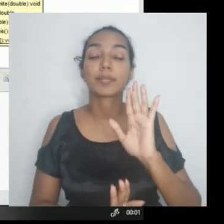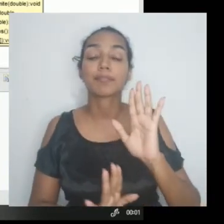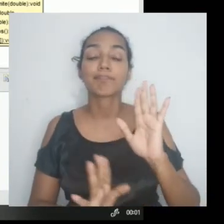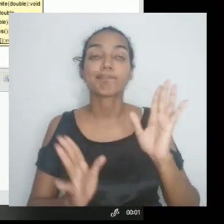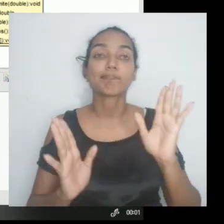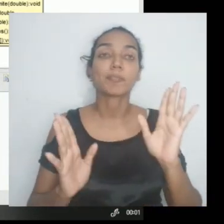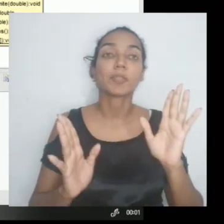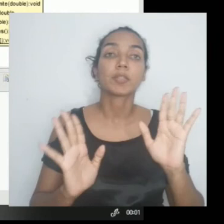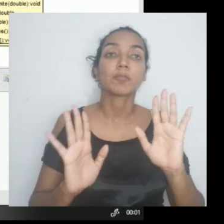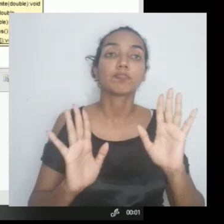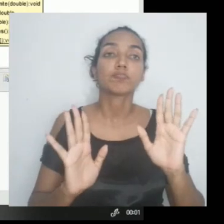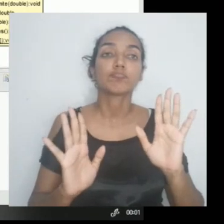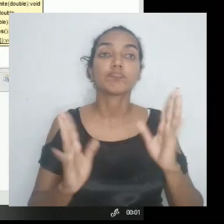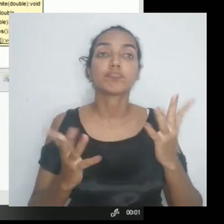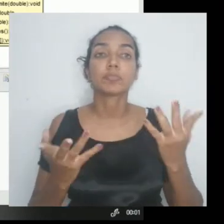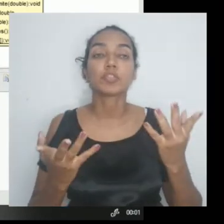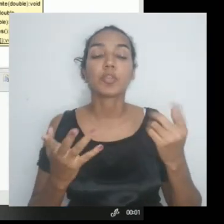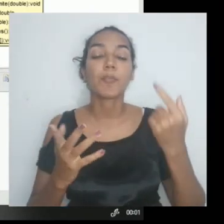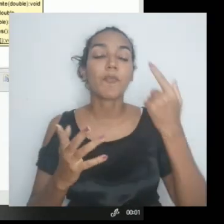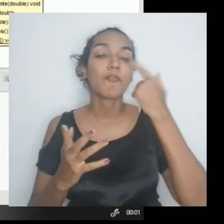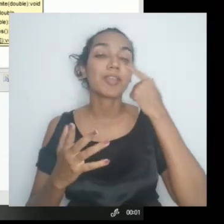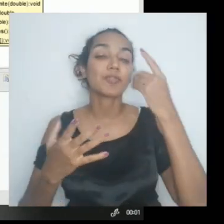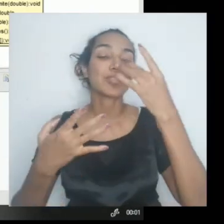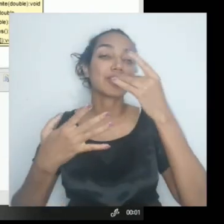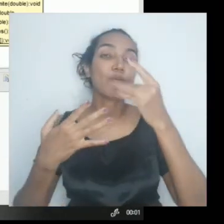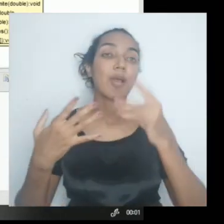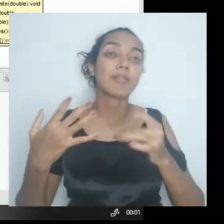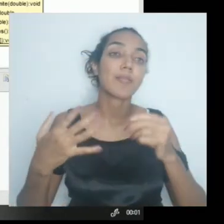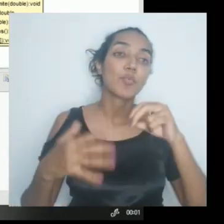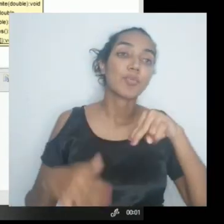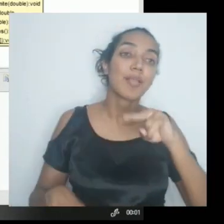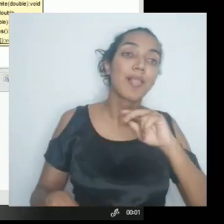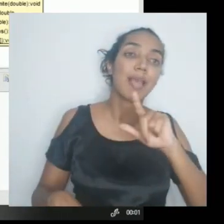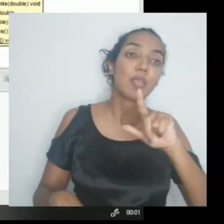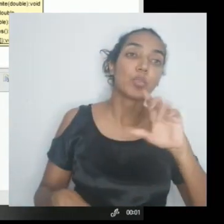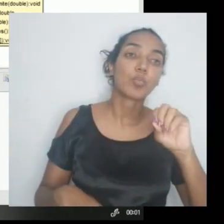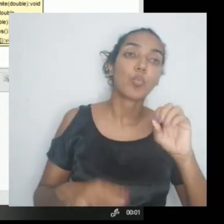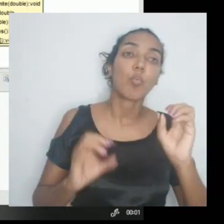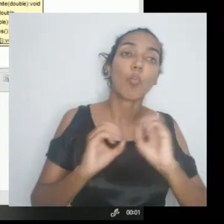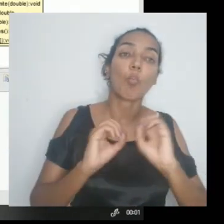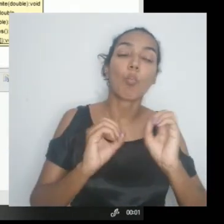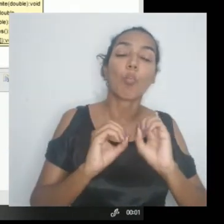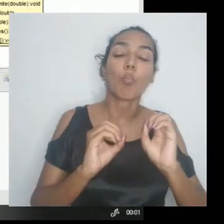é nulo e o this.getNúmero também for nulo, eles em tese poderiam